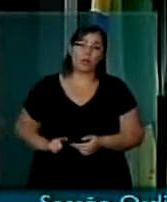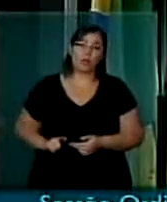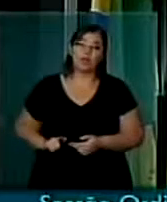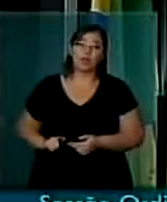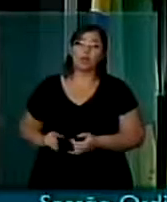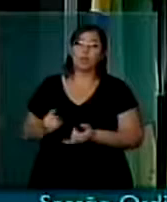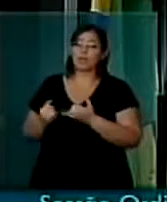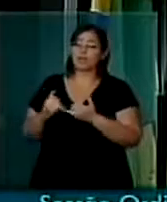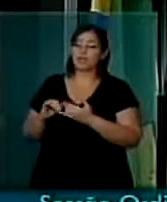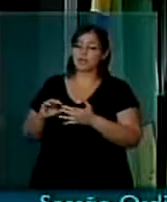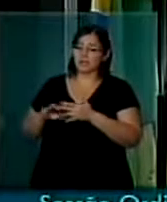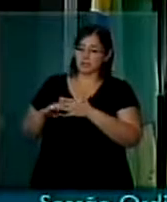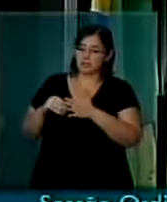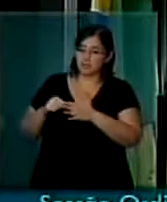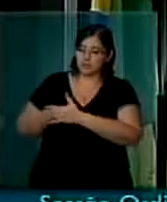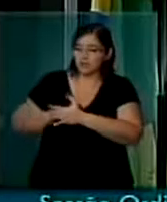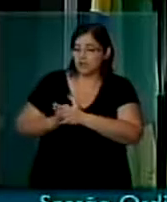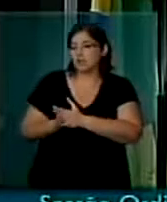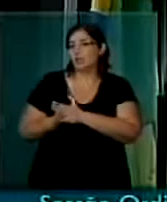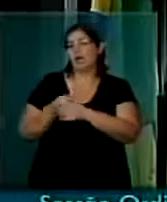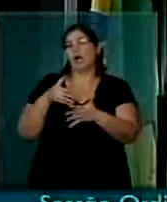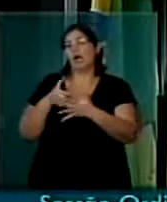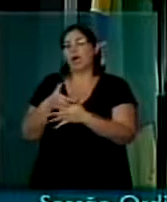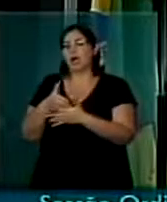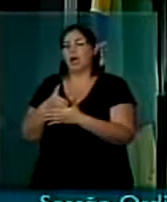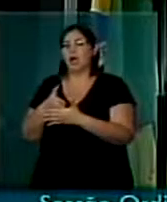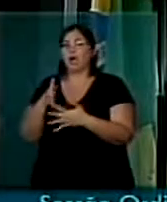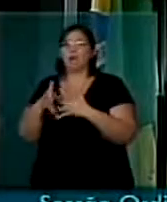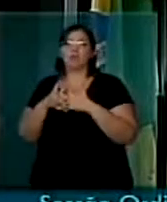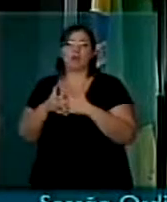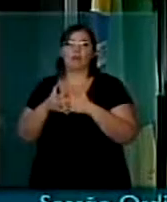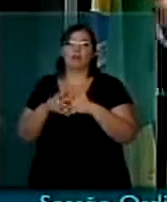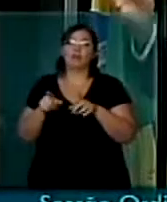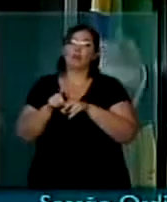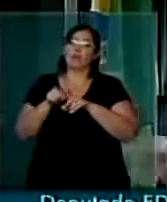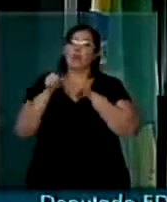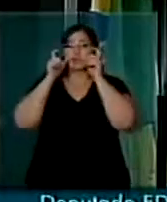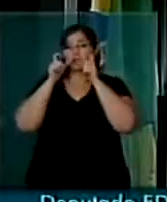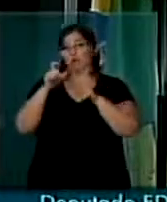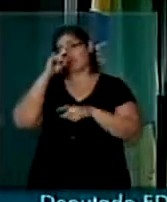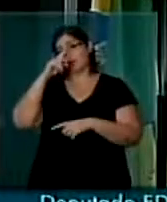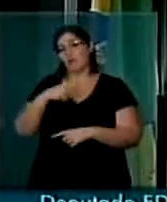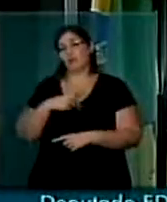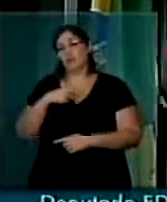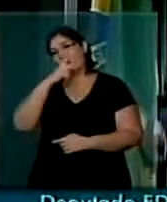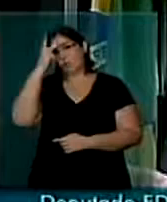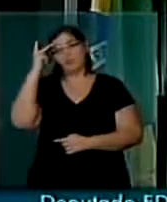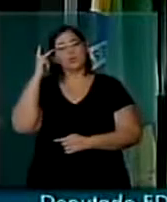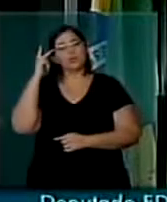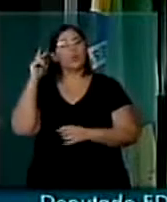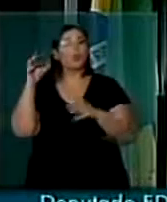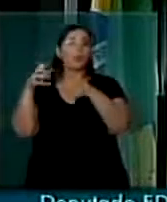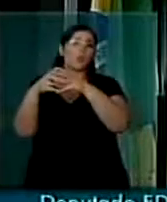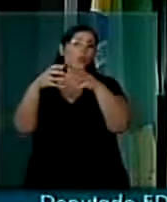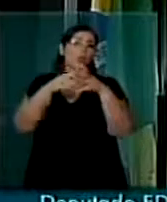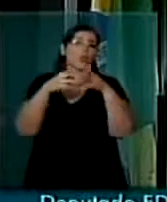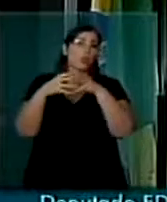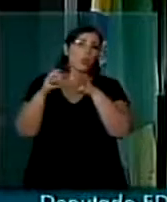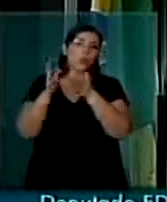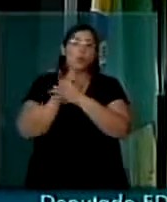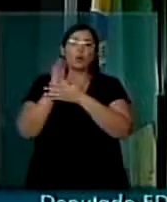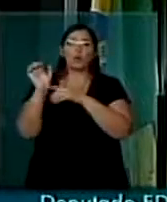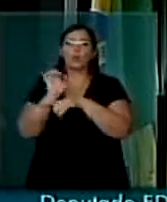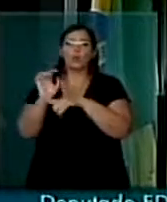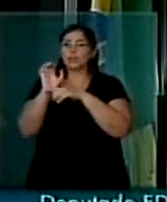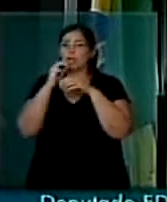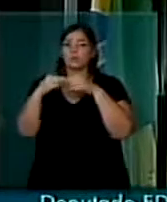freio de mão e também, infelizmente, os interesses individuais de segmentos dos estados,